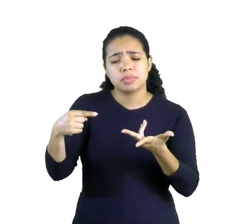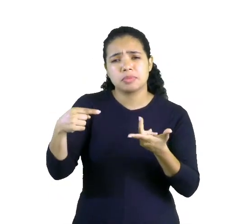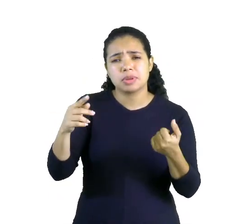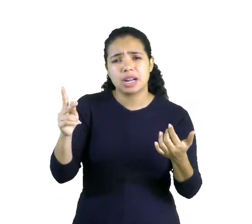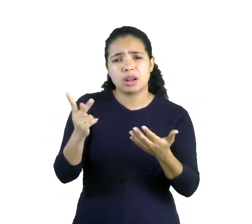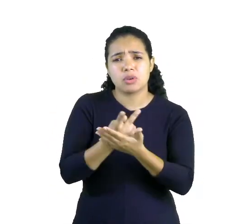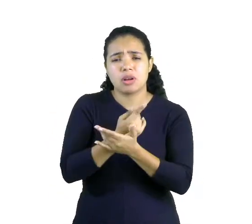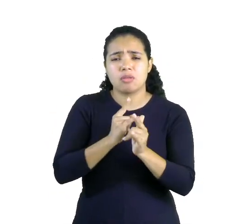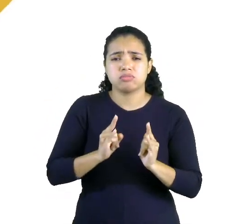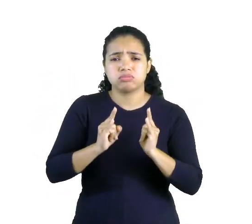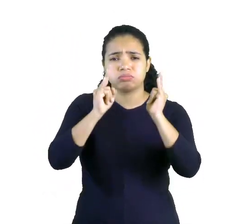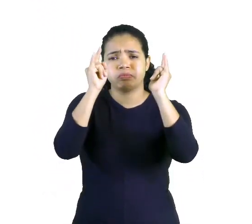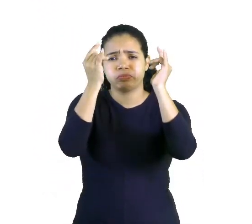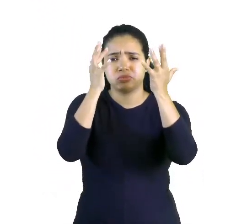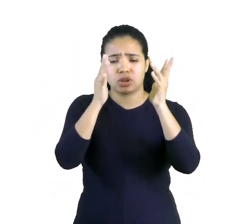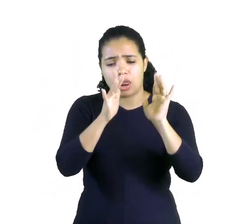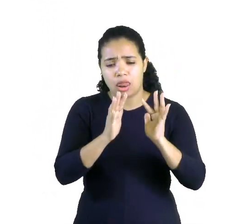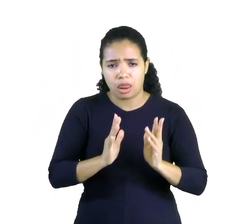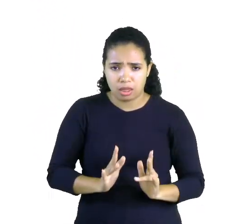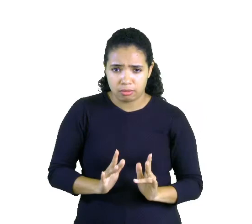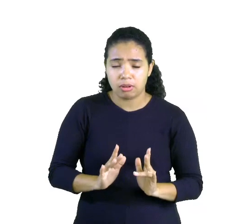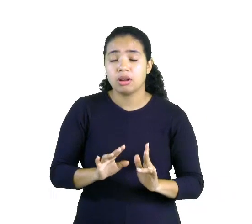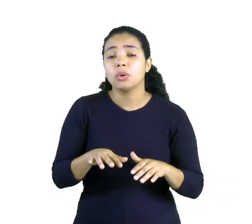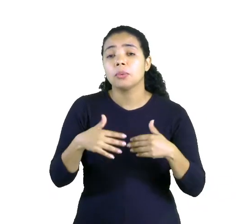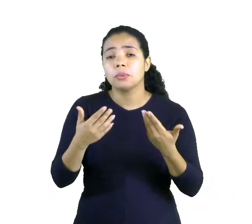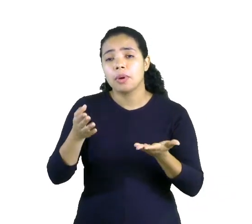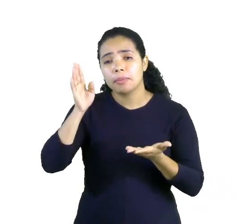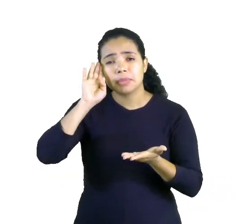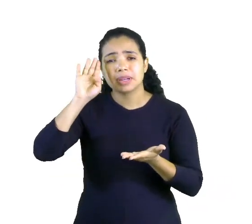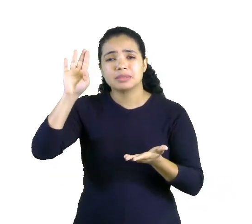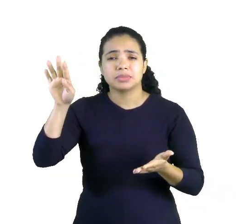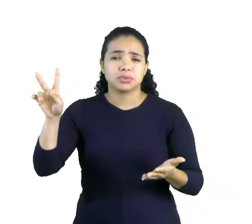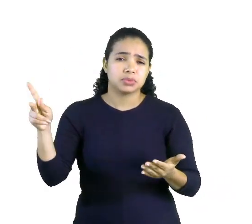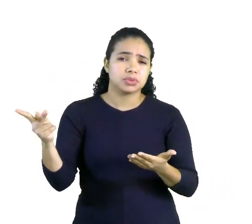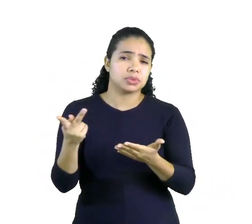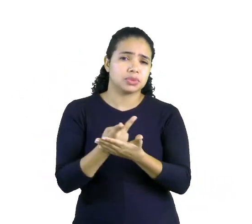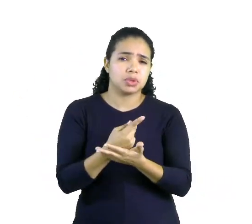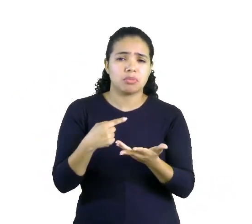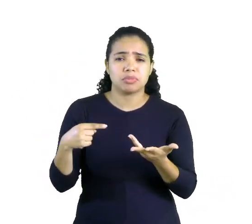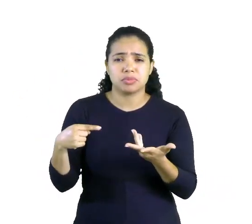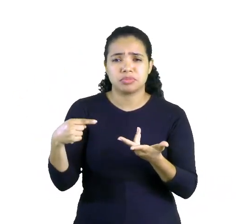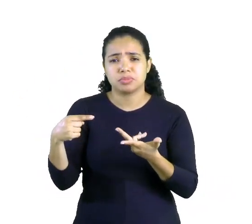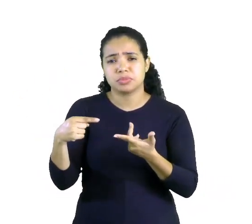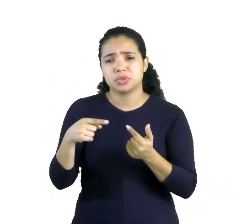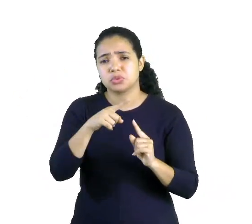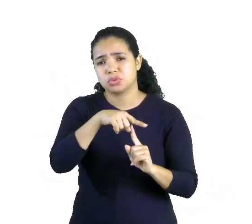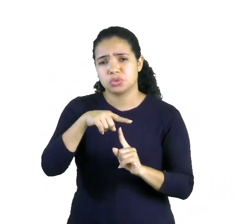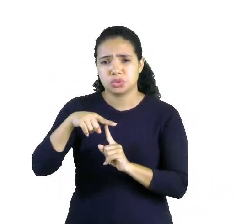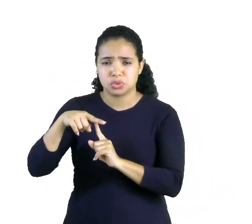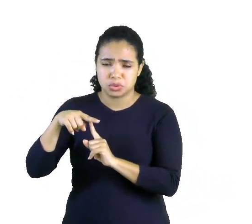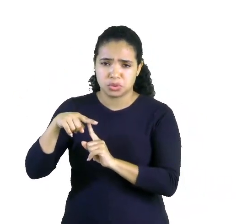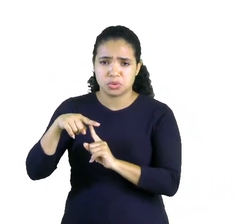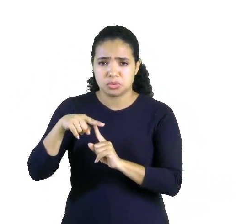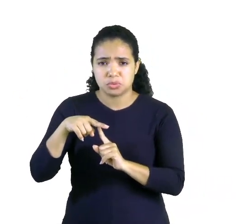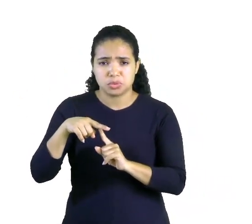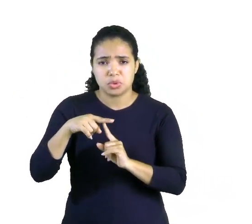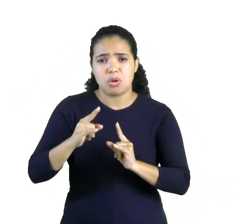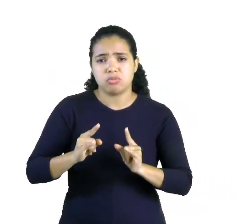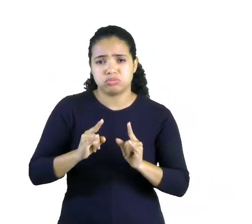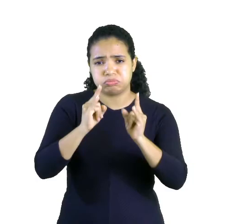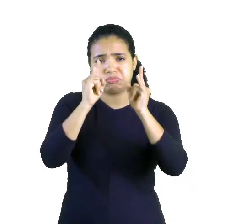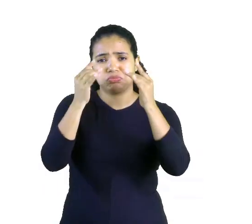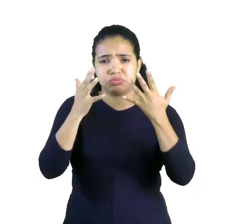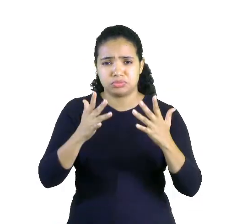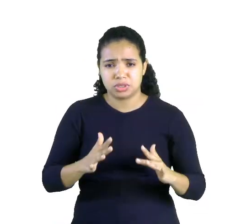desastres? Quais são as principais causas desses tipos de acidente? E as consequências